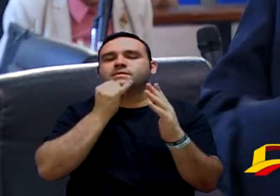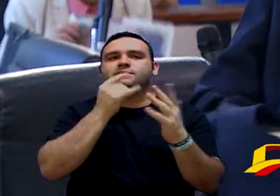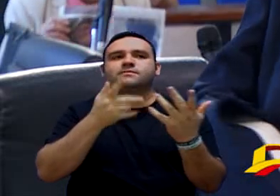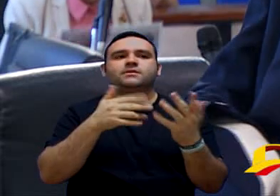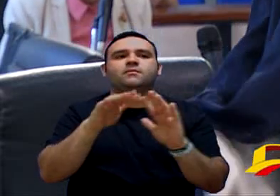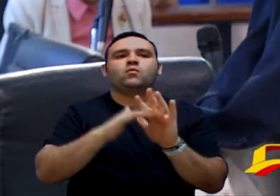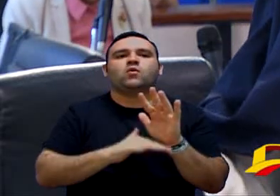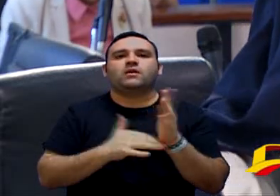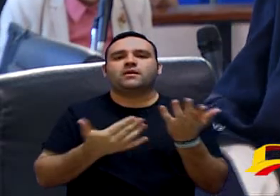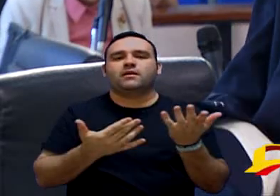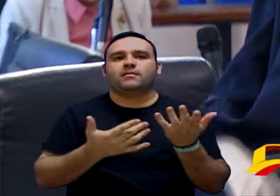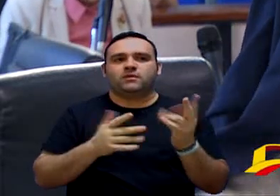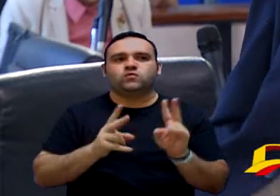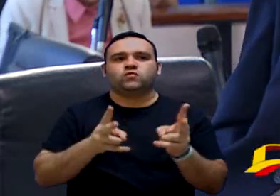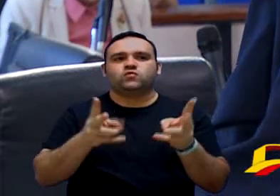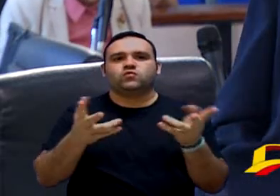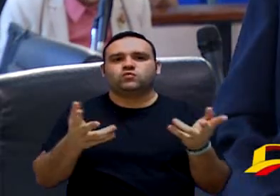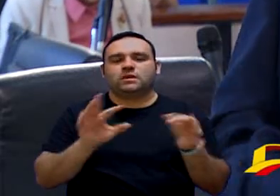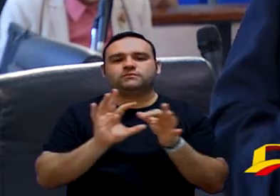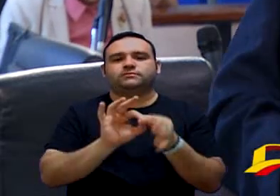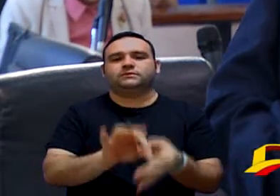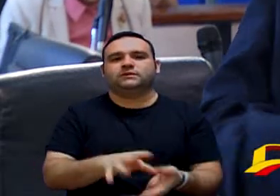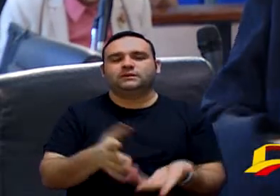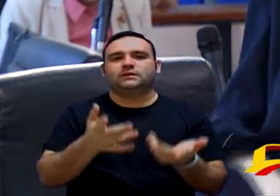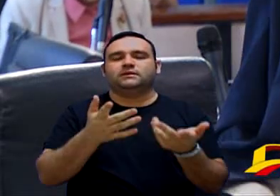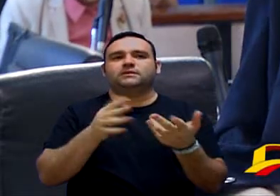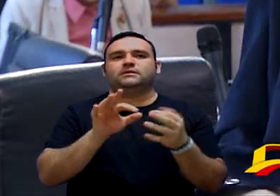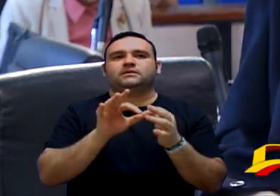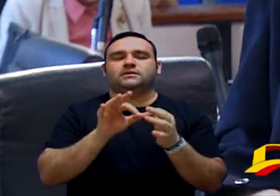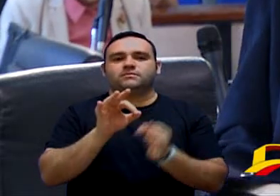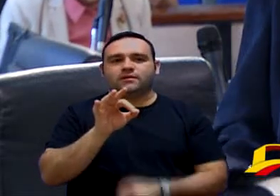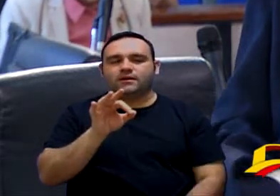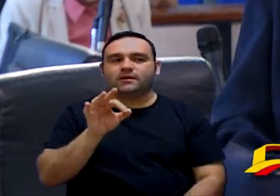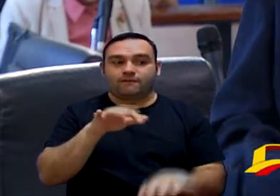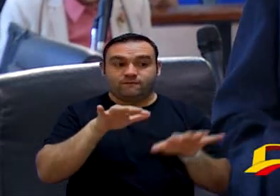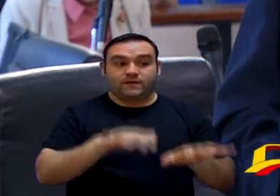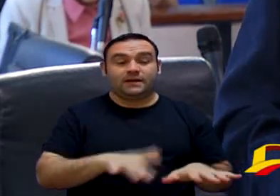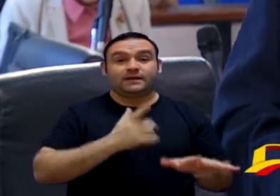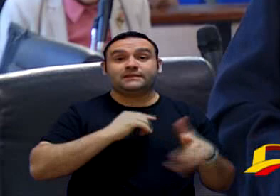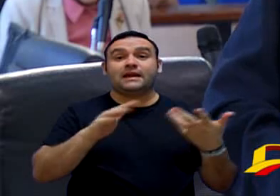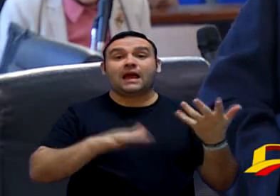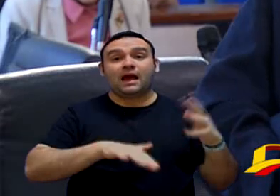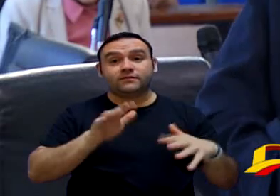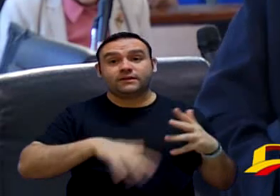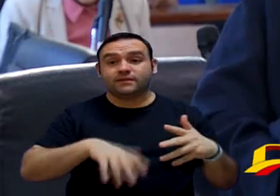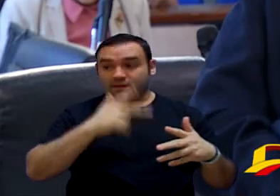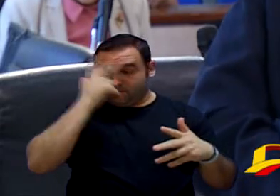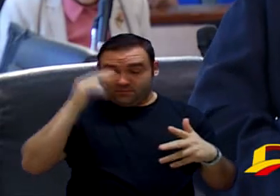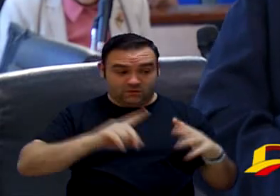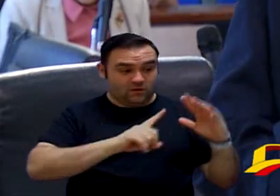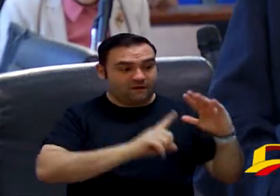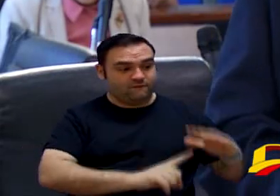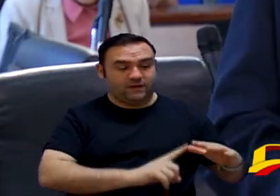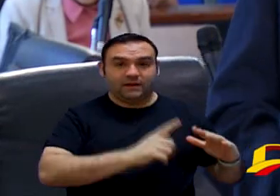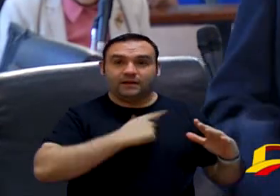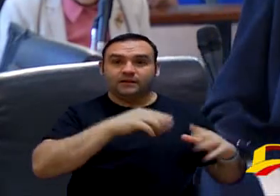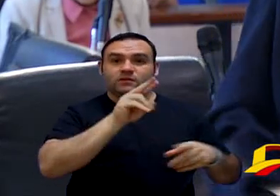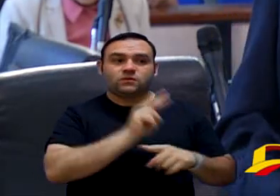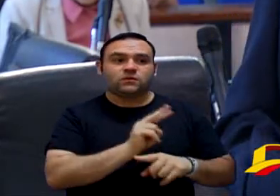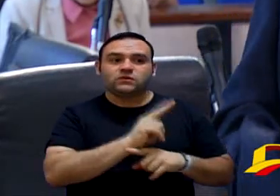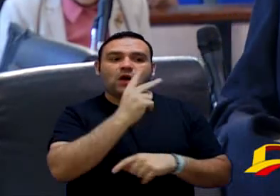programas continuados alongados tem prostituição aí que fica com essa pessoa